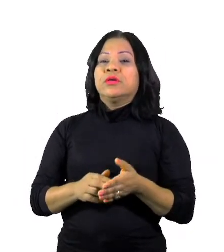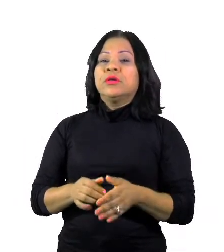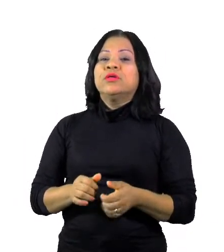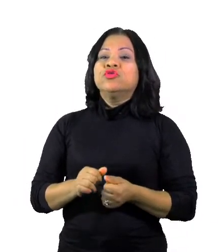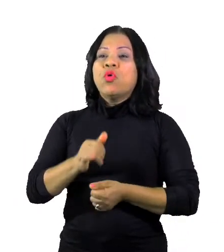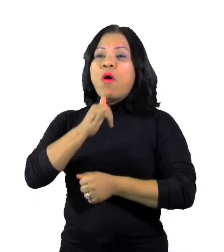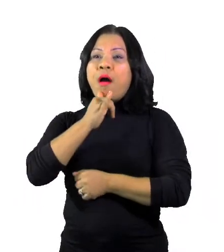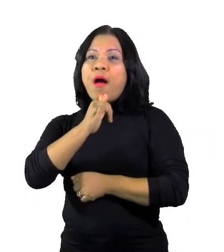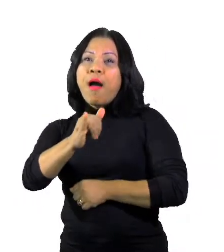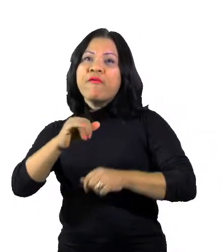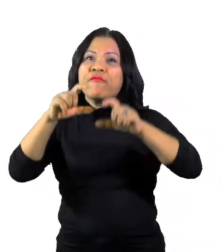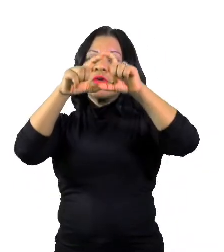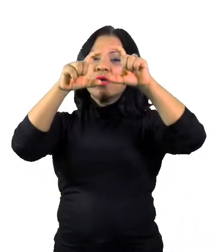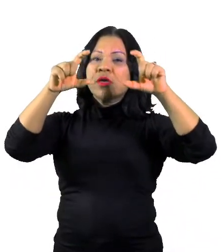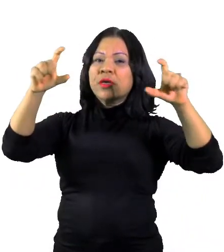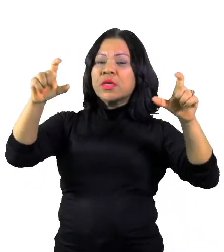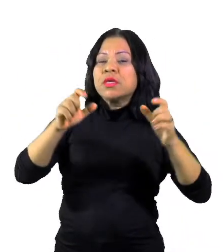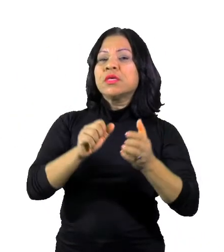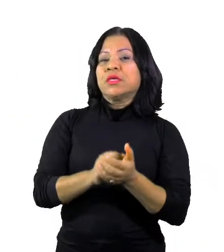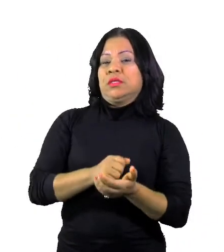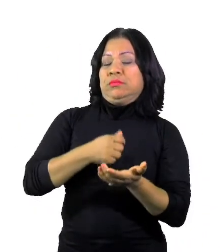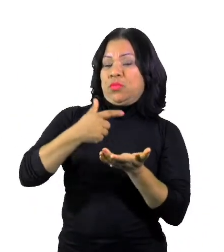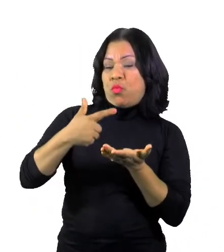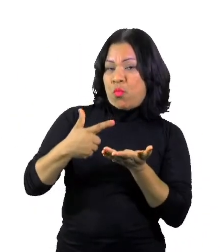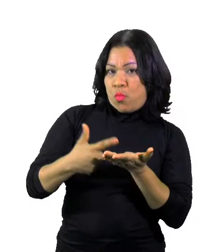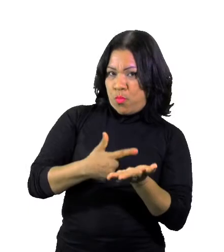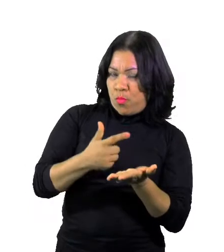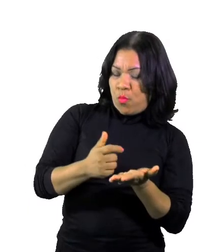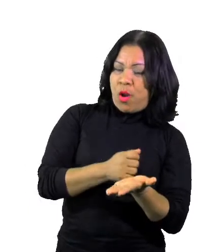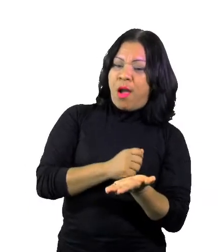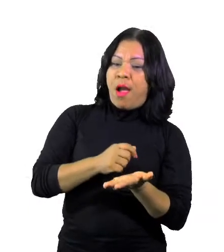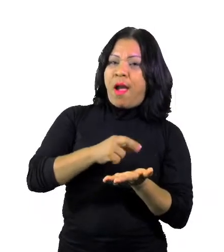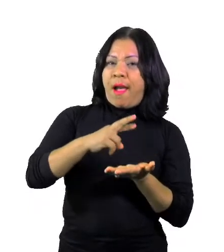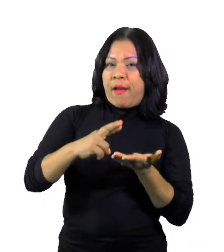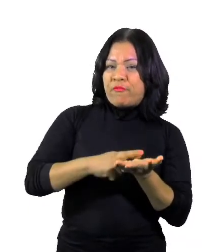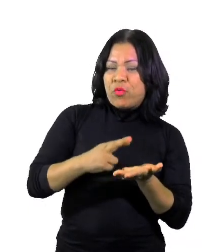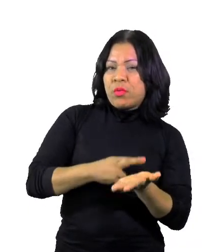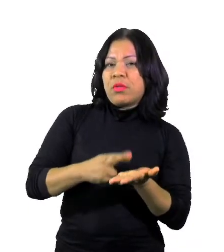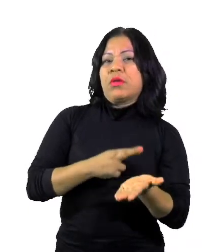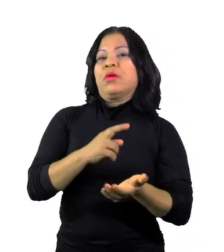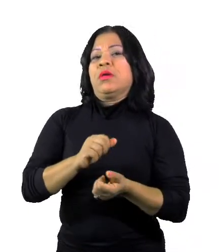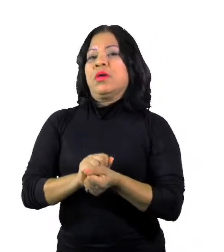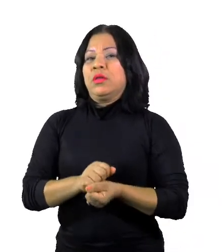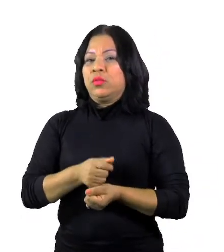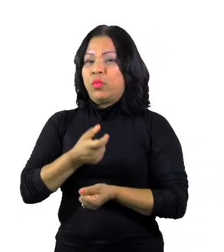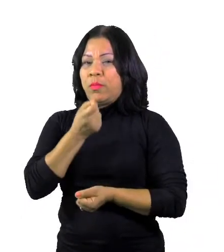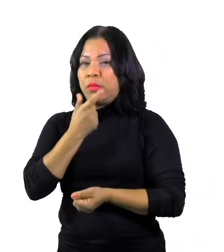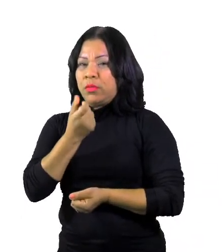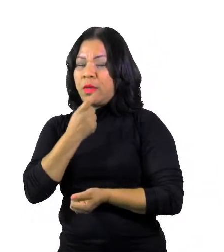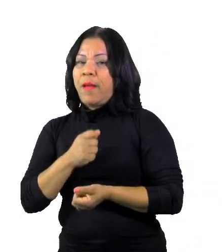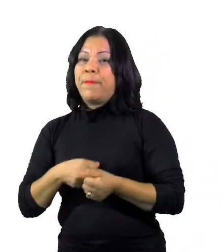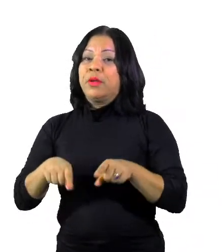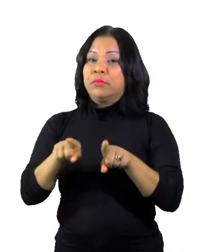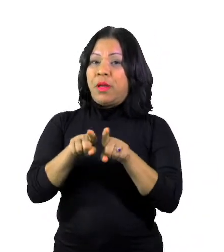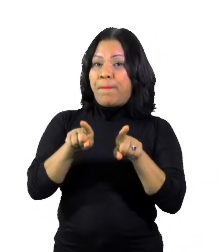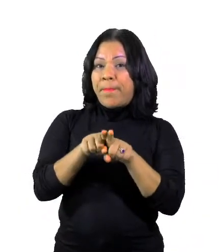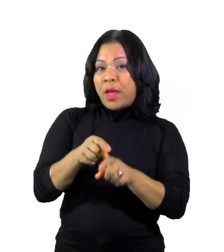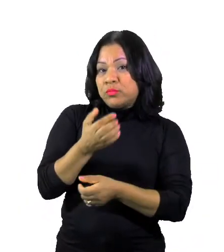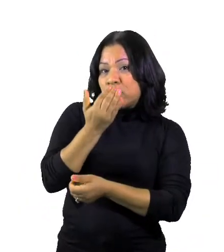folhetos informativos de medicamentos, os rótulos, as embalagens de alimento.